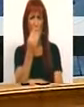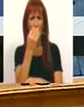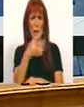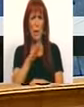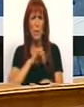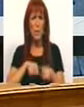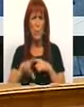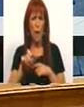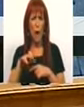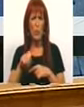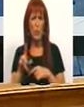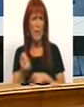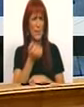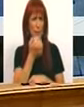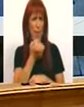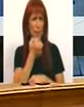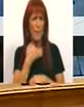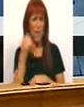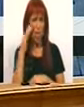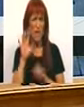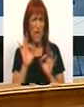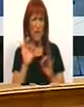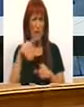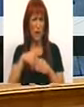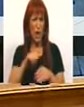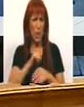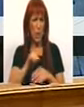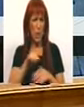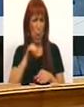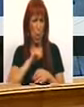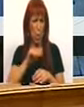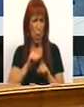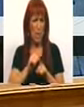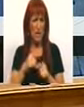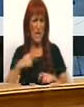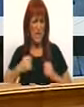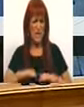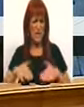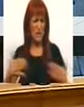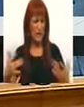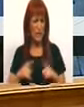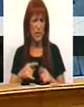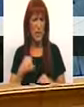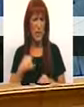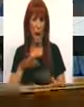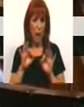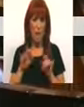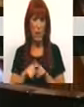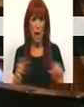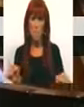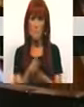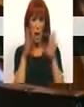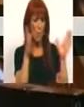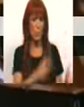santo a cachaça taça do rei mas parece que vai votar a favor contra contra uma iniciativa você quer favor da maior